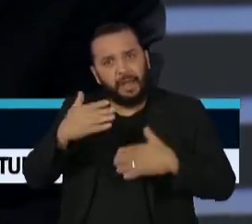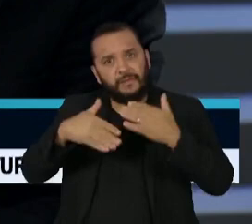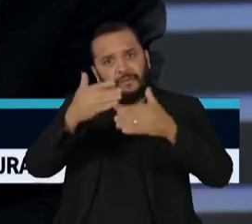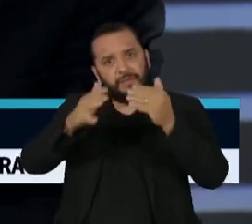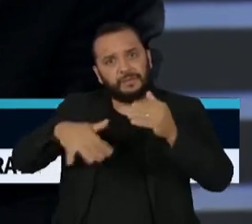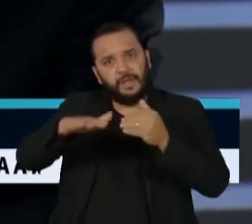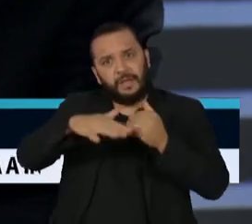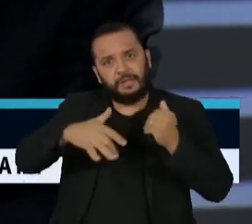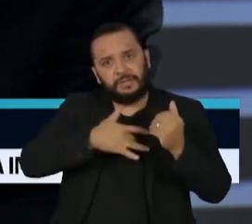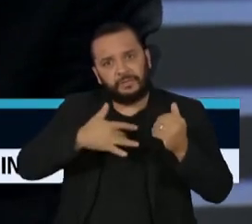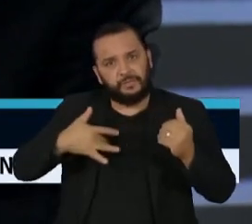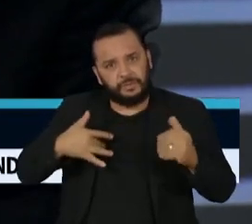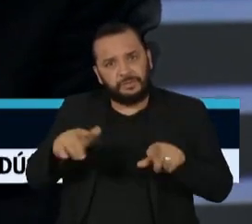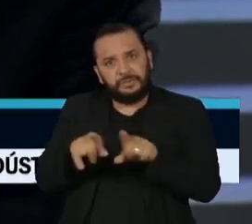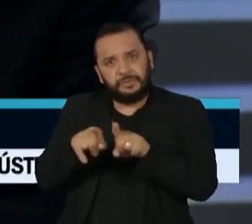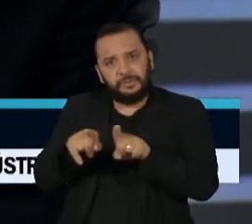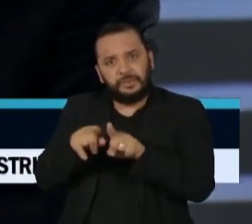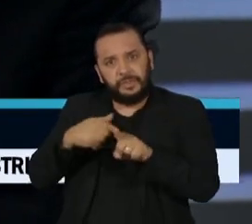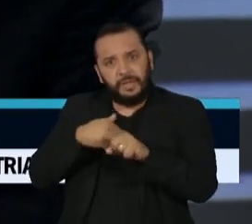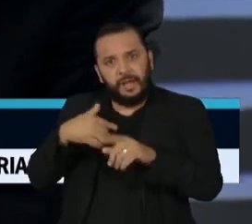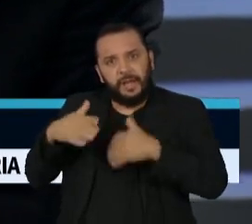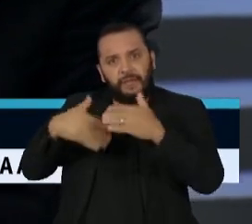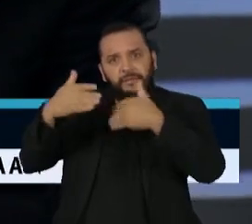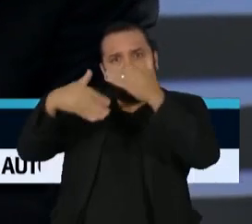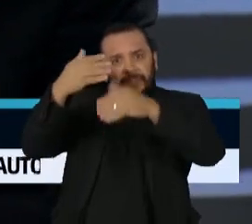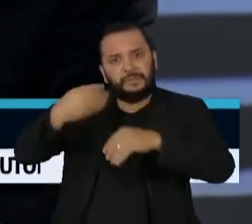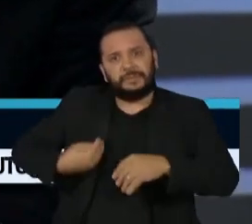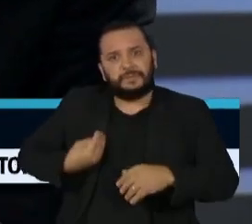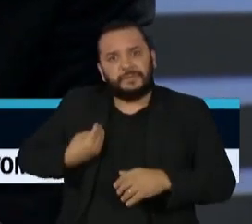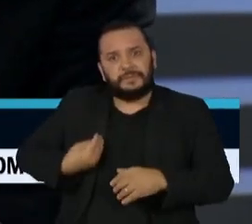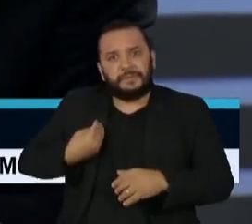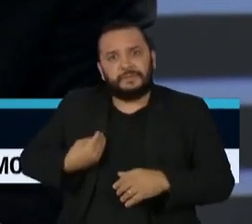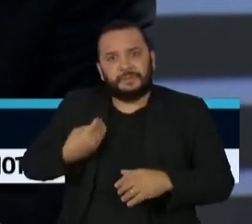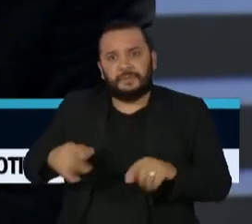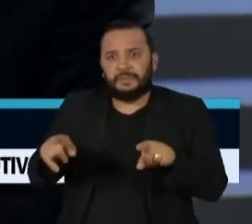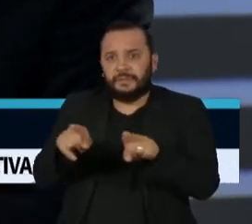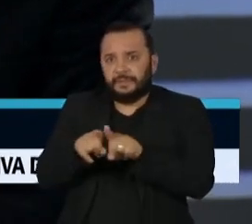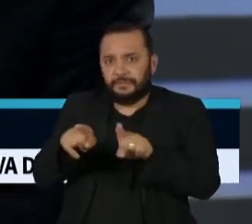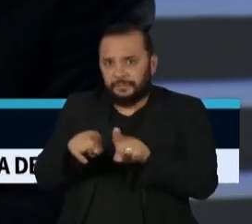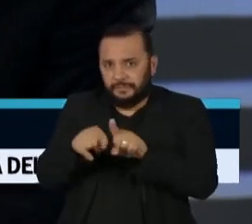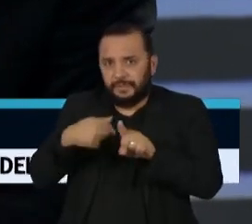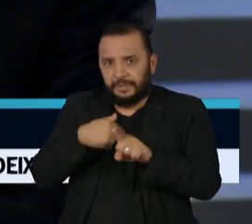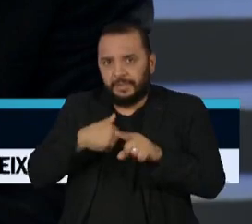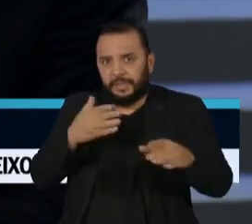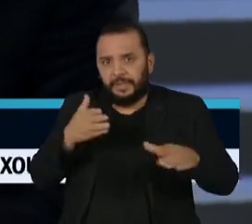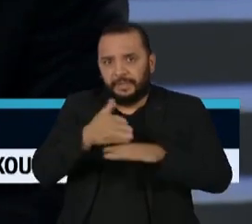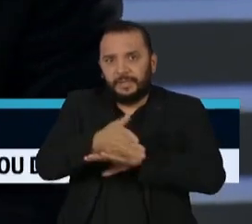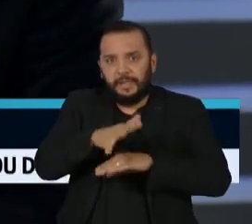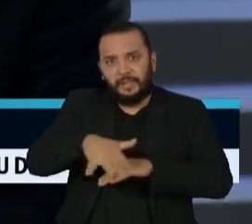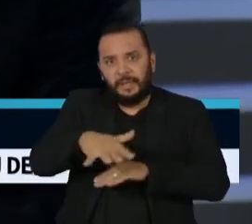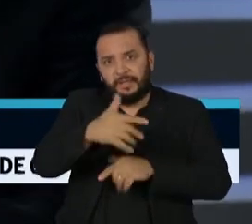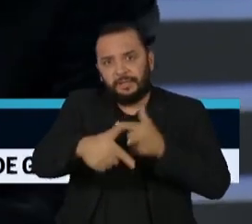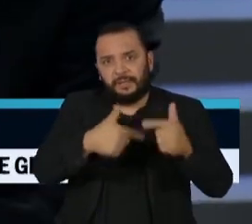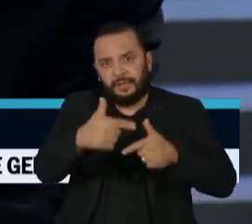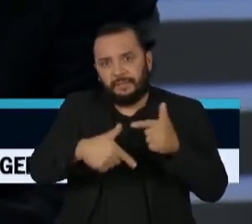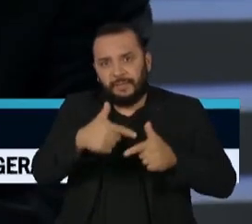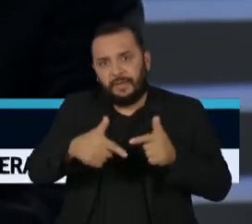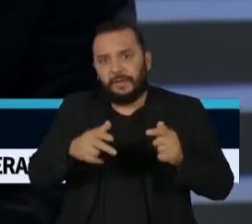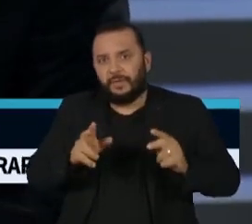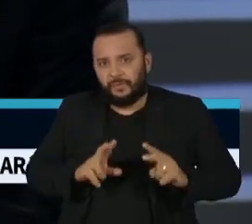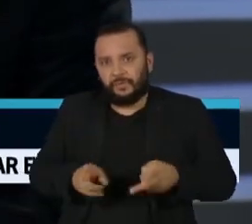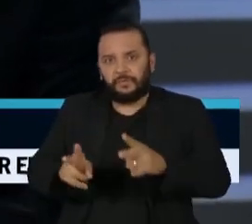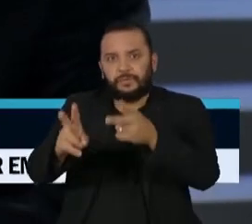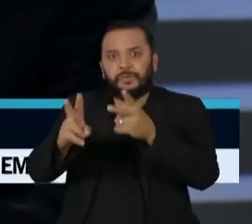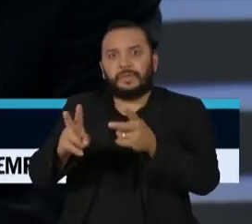médico, avanço de condição urbana de vida e inserção no trabalho, continuando